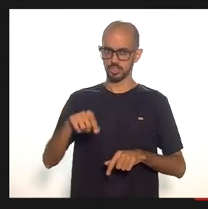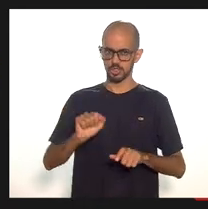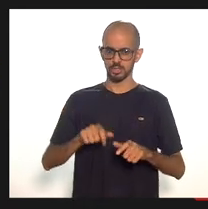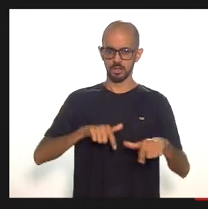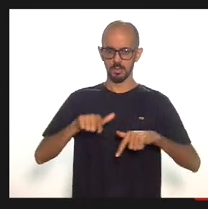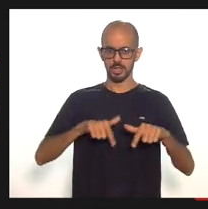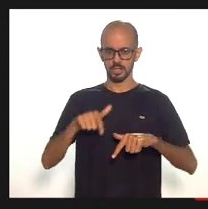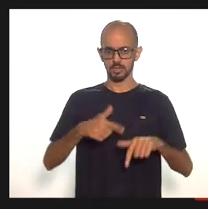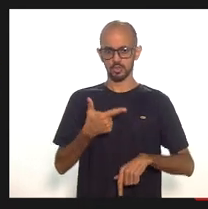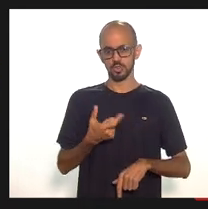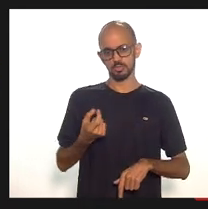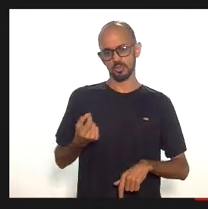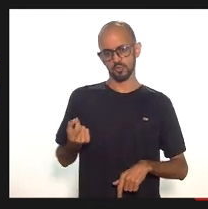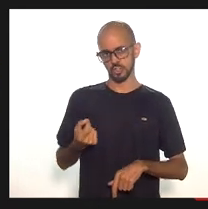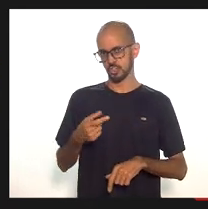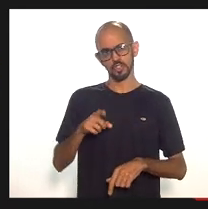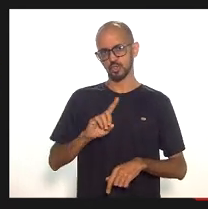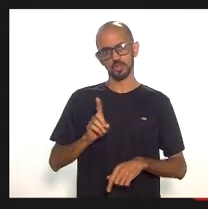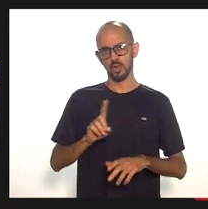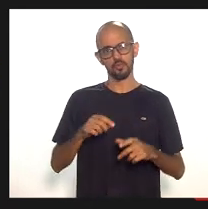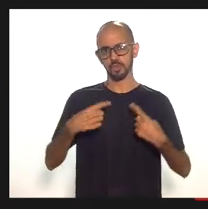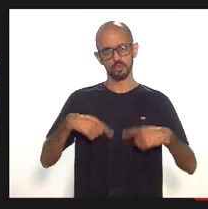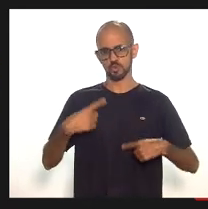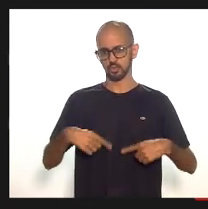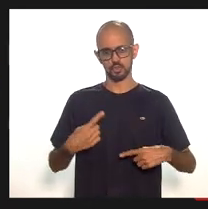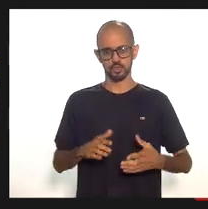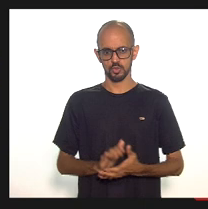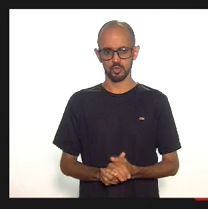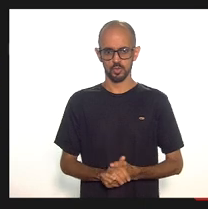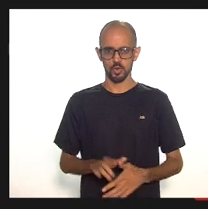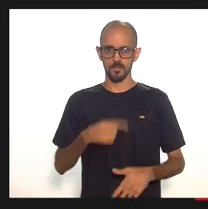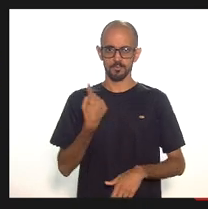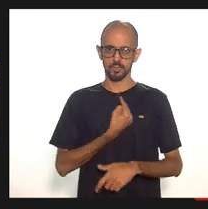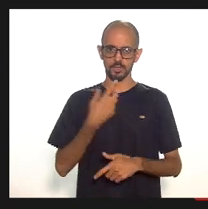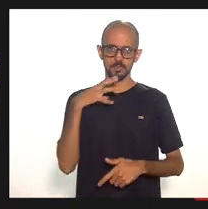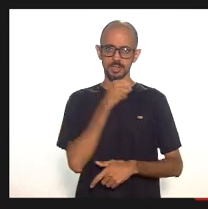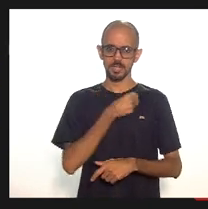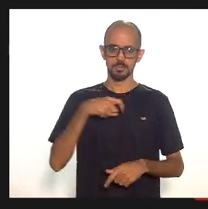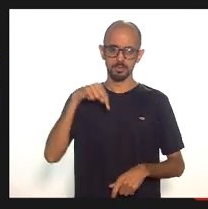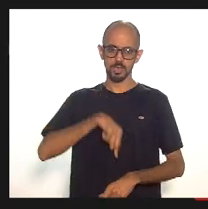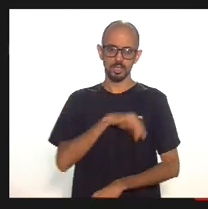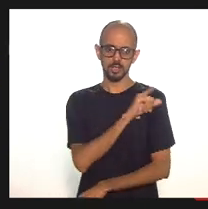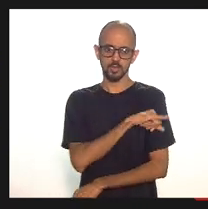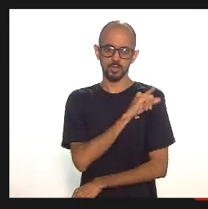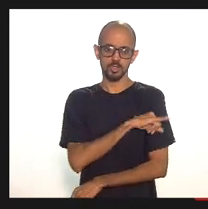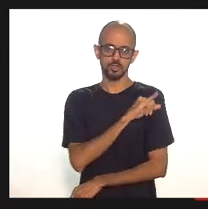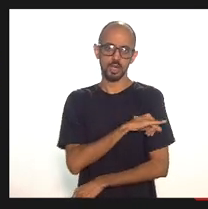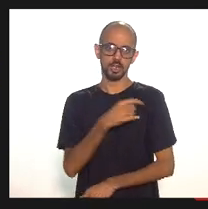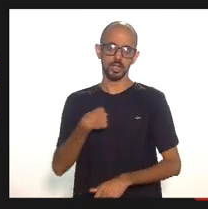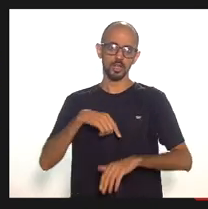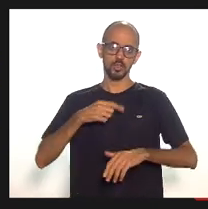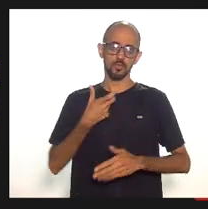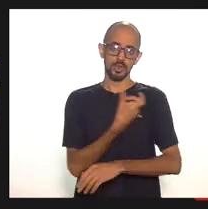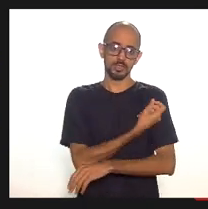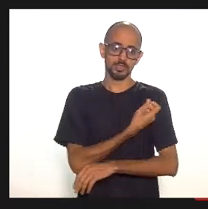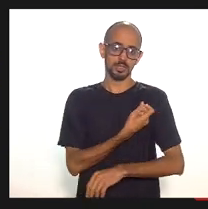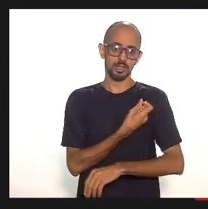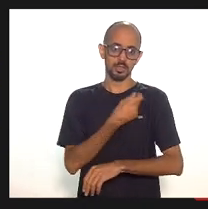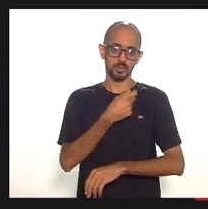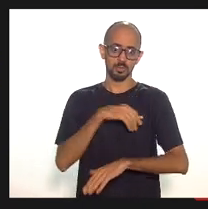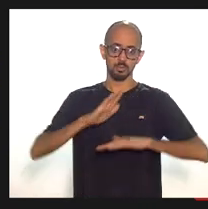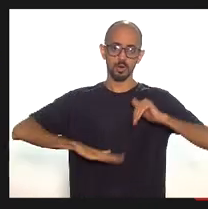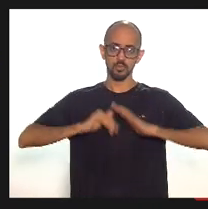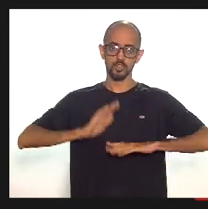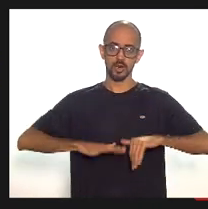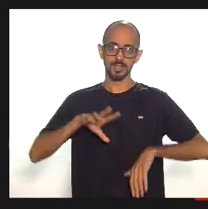desde 2020. Isso não foi discutido. A gente vê no município do Rio de Janeiro, hoje vacinando profissionais de saúde com 50 anos.